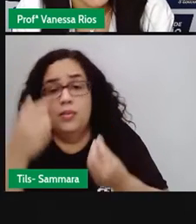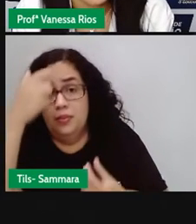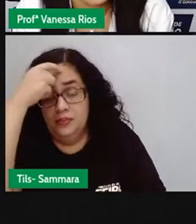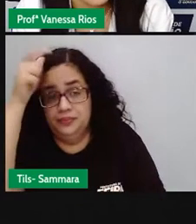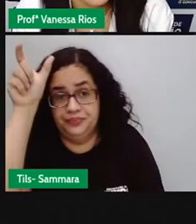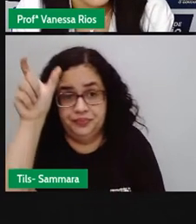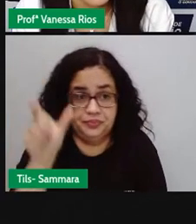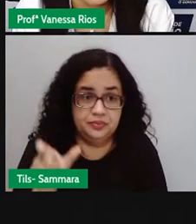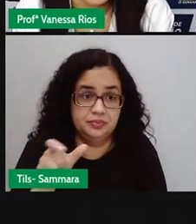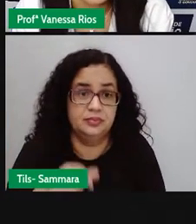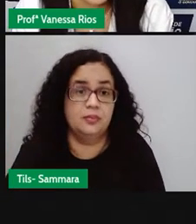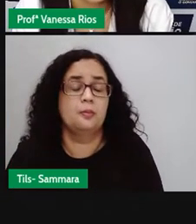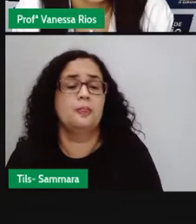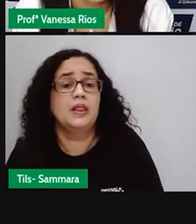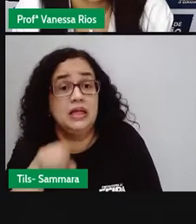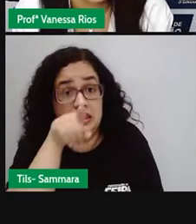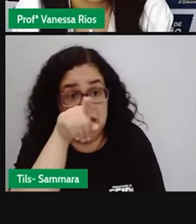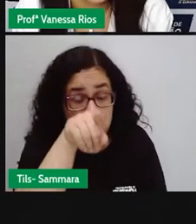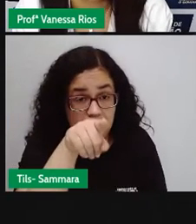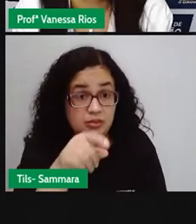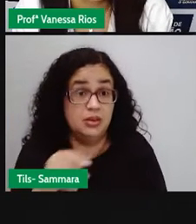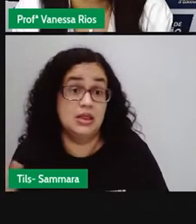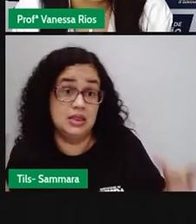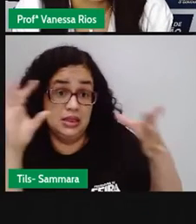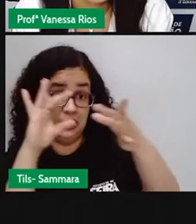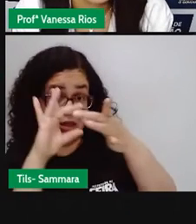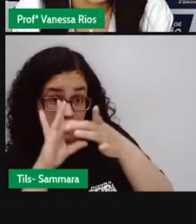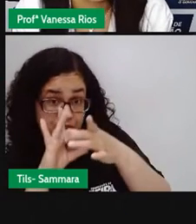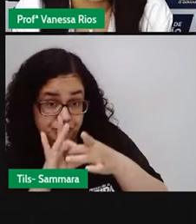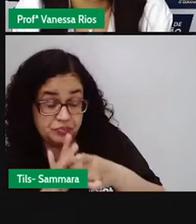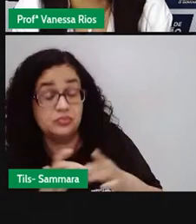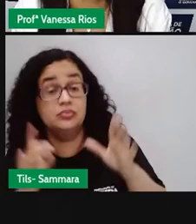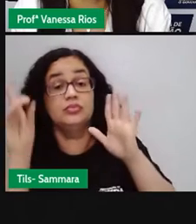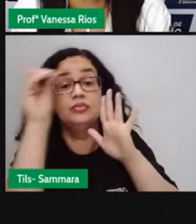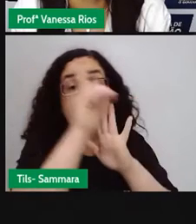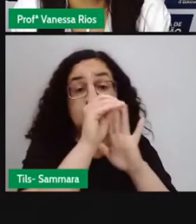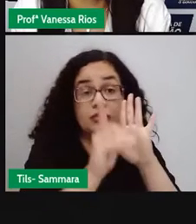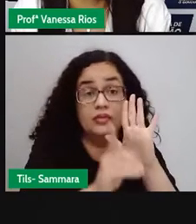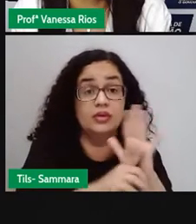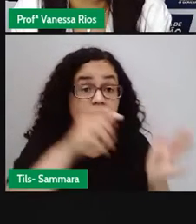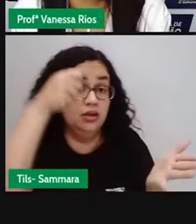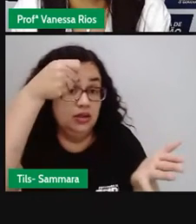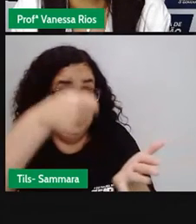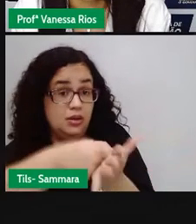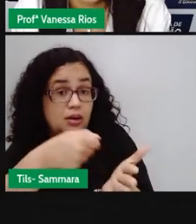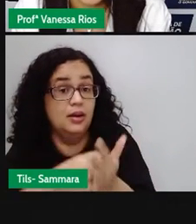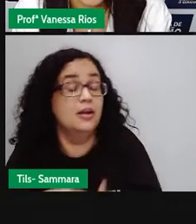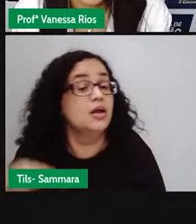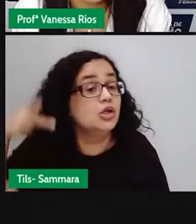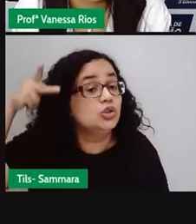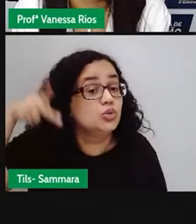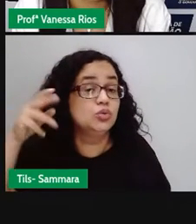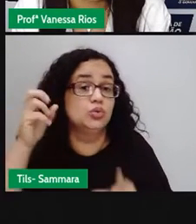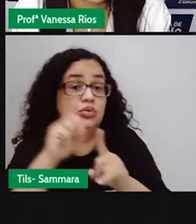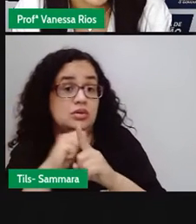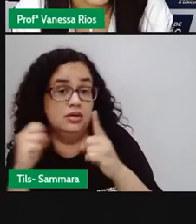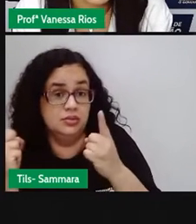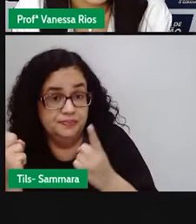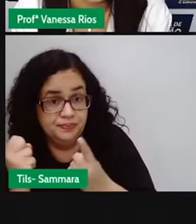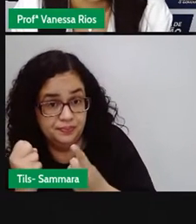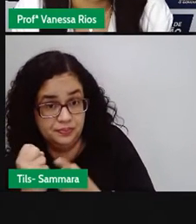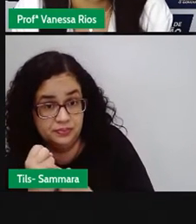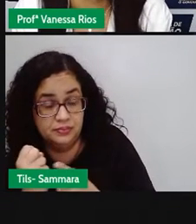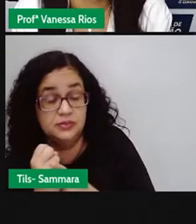minha cidadania. Então, cidadania está ligada ao exercício dos direitos e deveres civis, políticos e